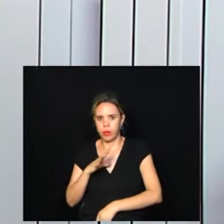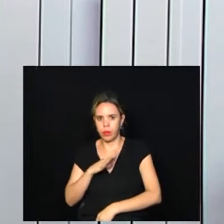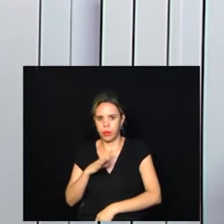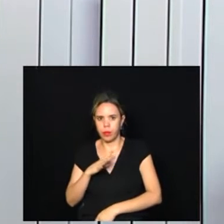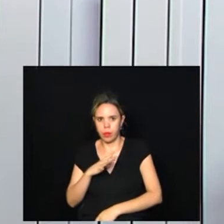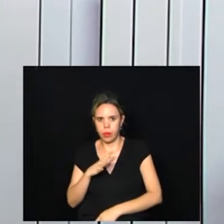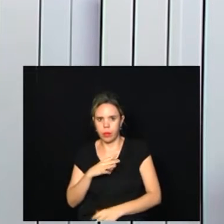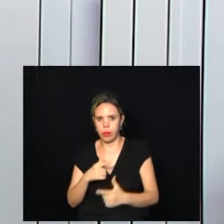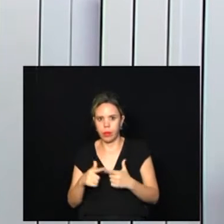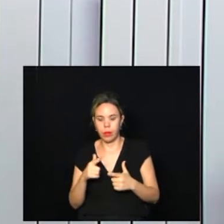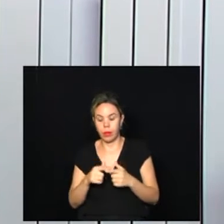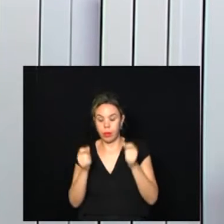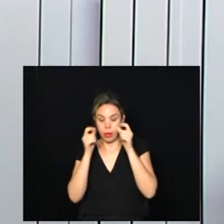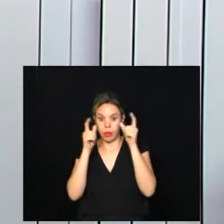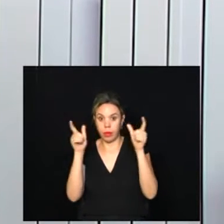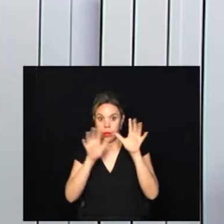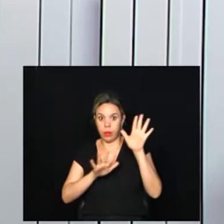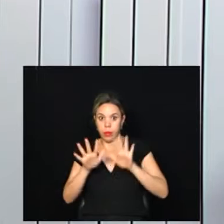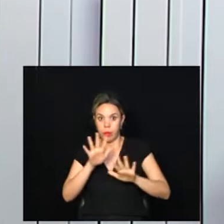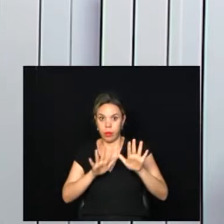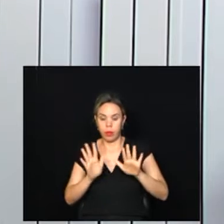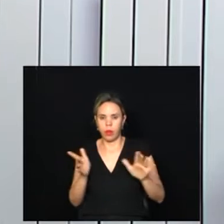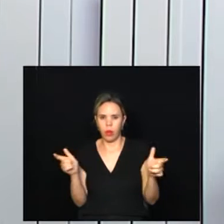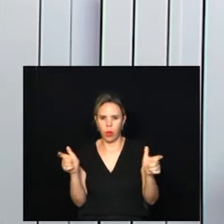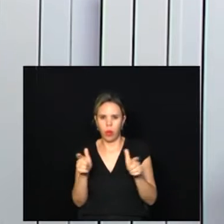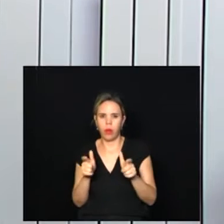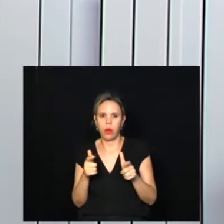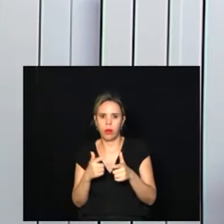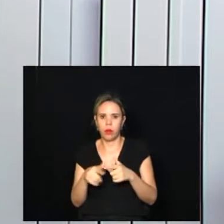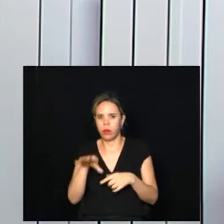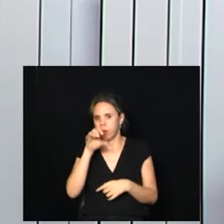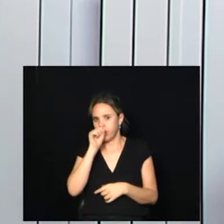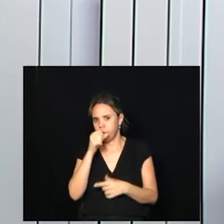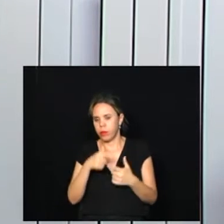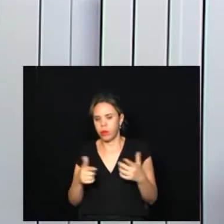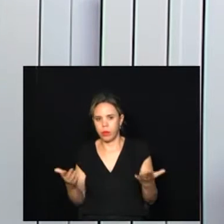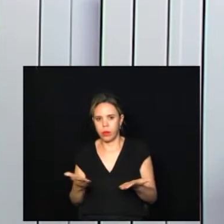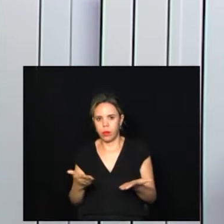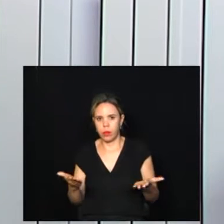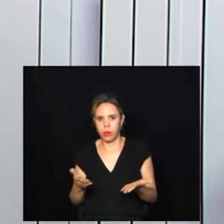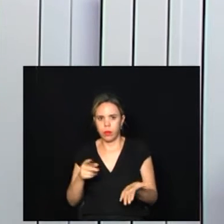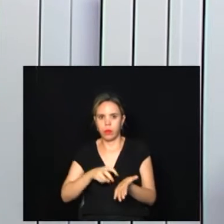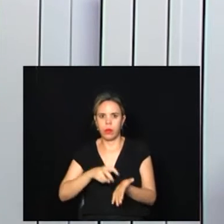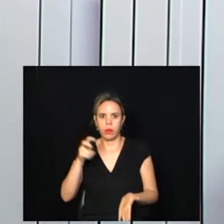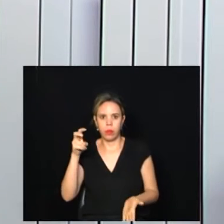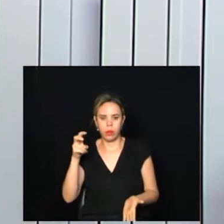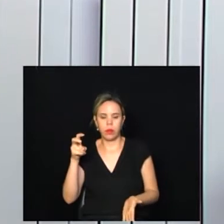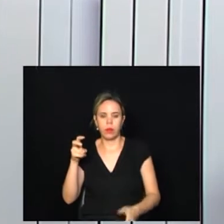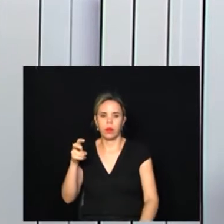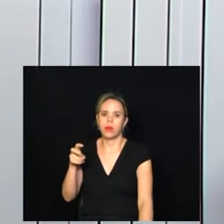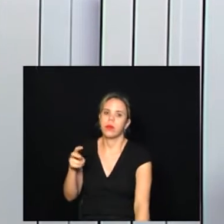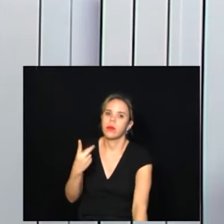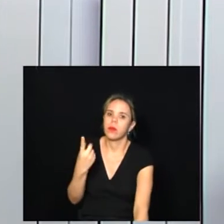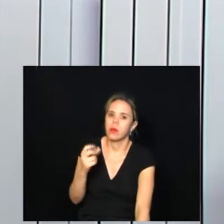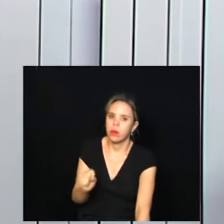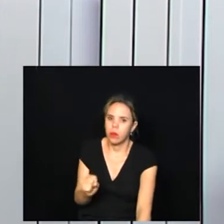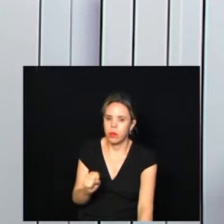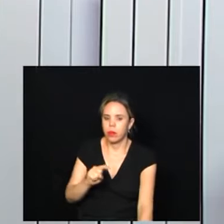está em estado de alerta, já que a umidade relativa do ar hoje pela manhã estava em